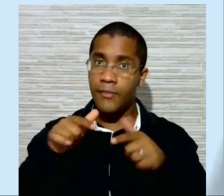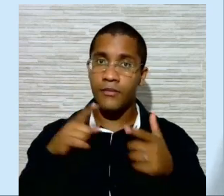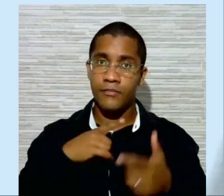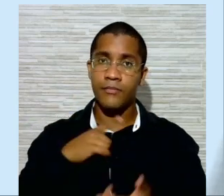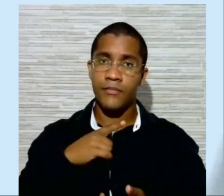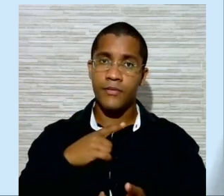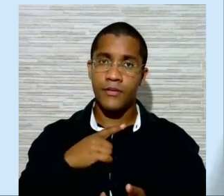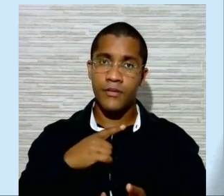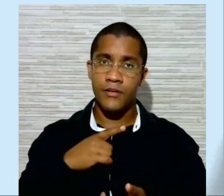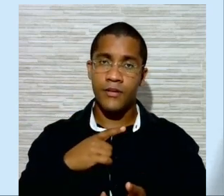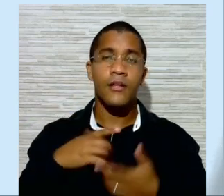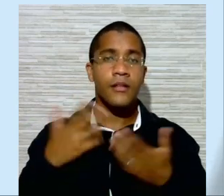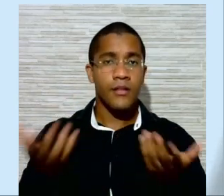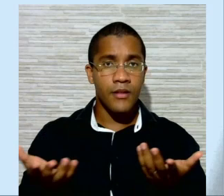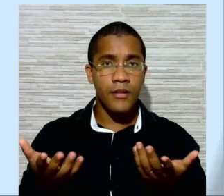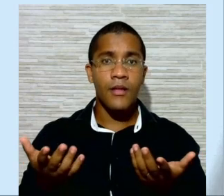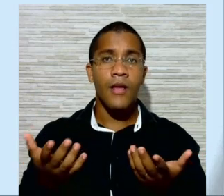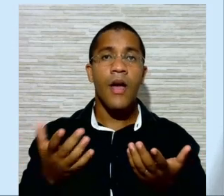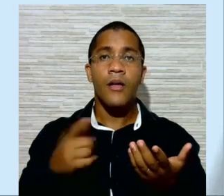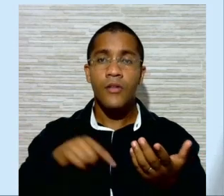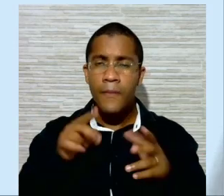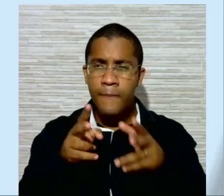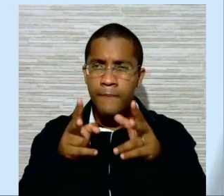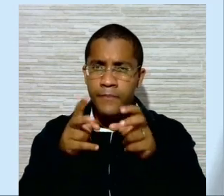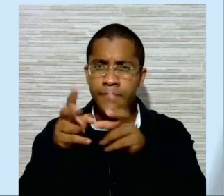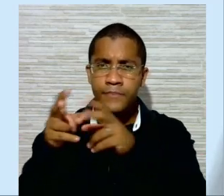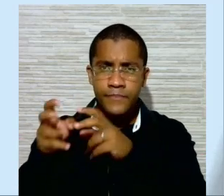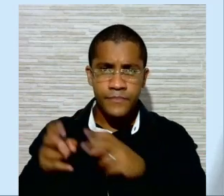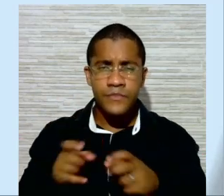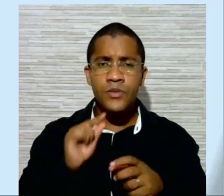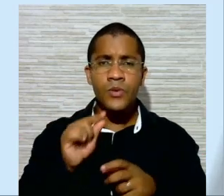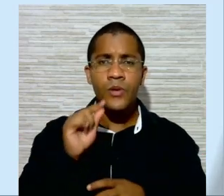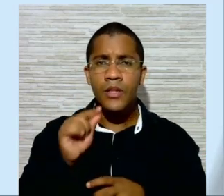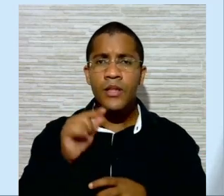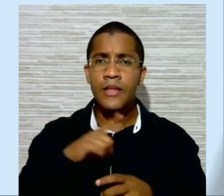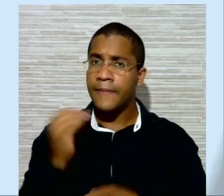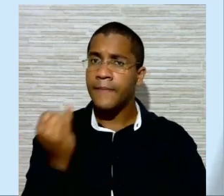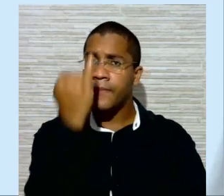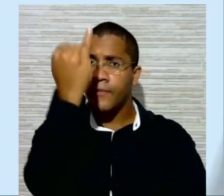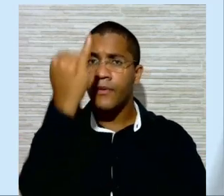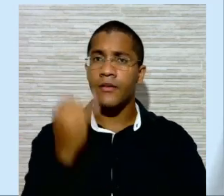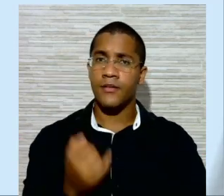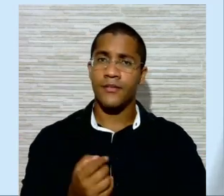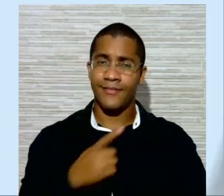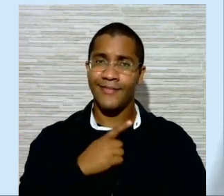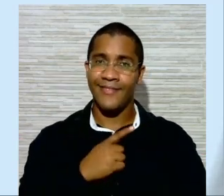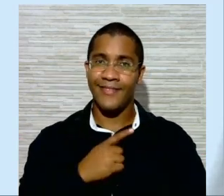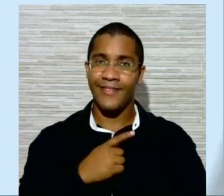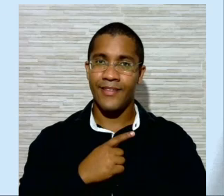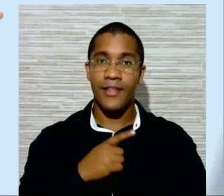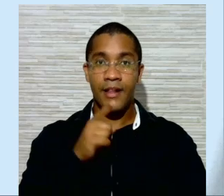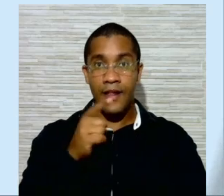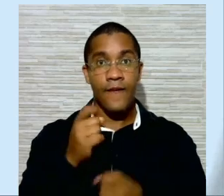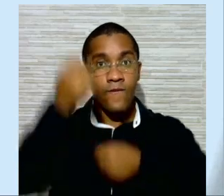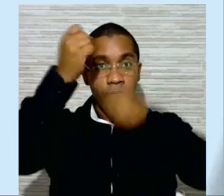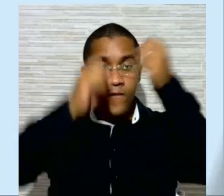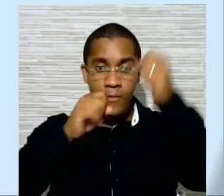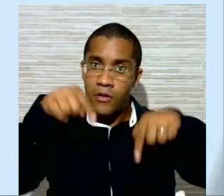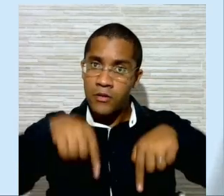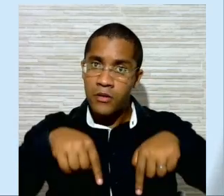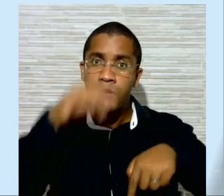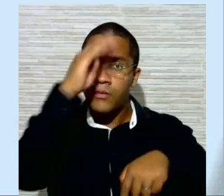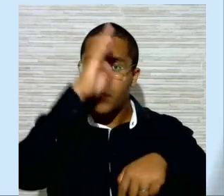Então, observamos a partir disso, né, a partir dessas ideias que a gente está conversando, que existe uma importância muito grande para a